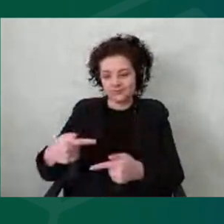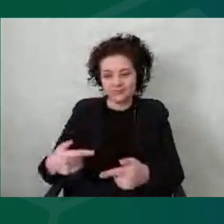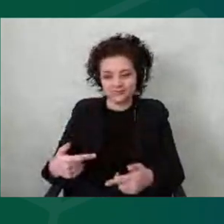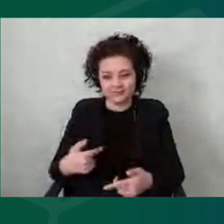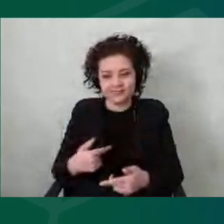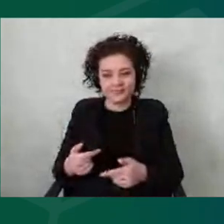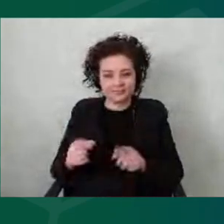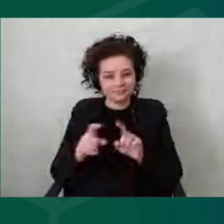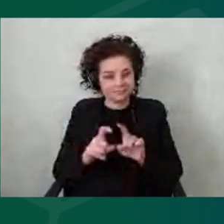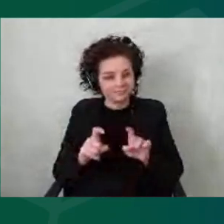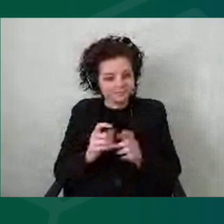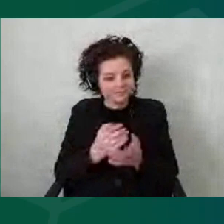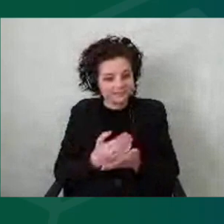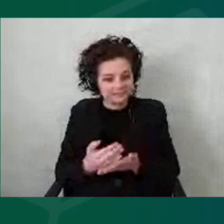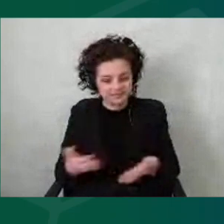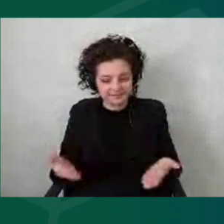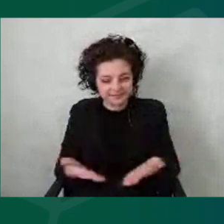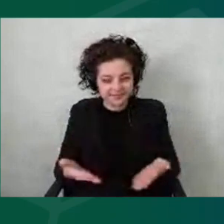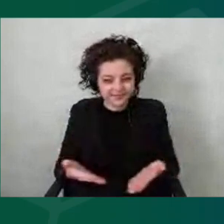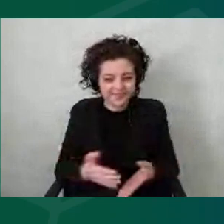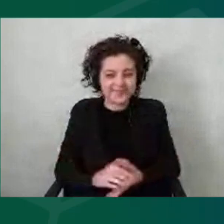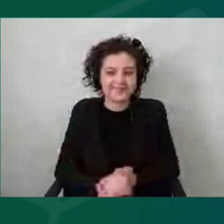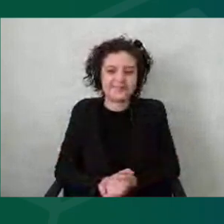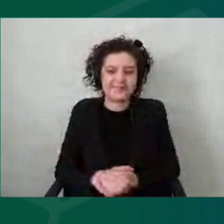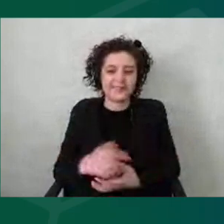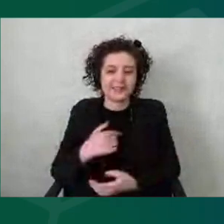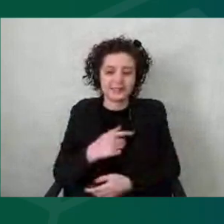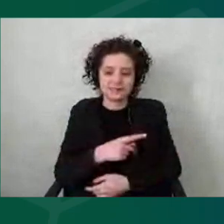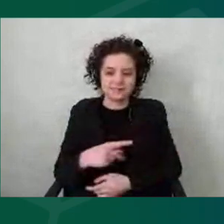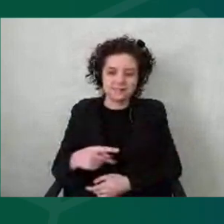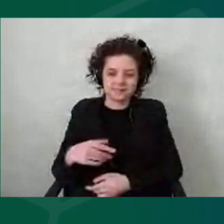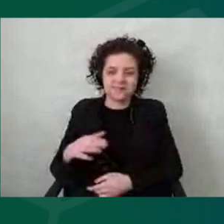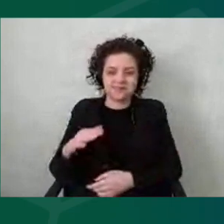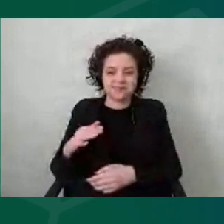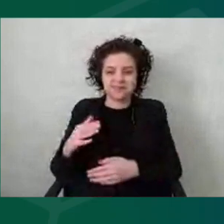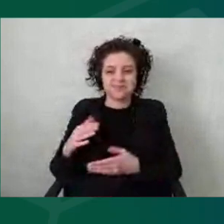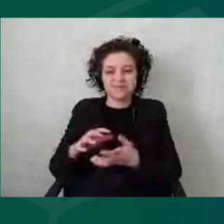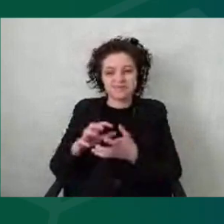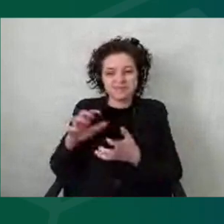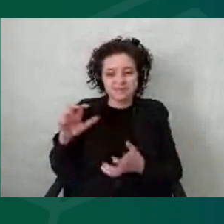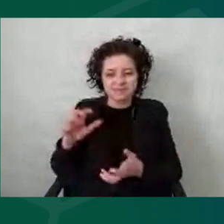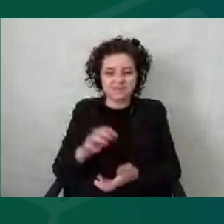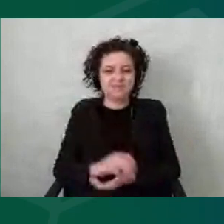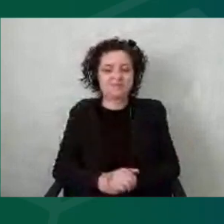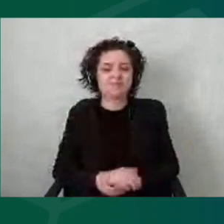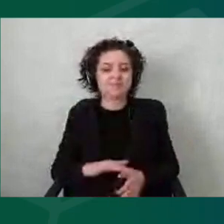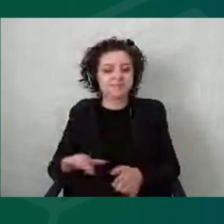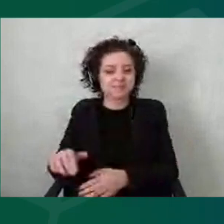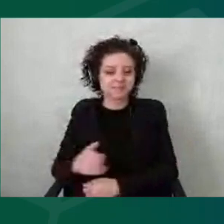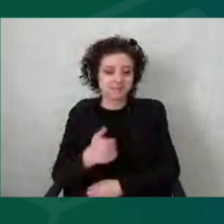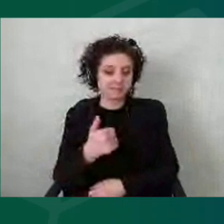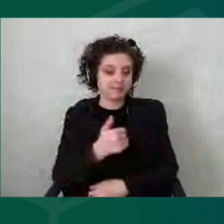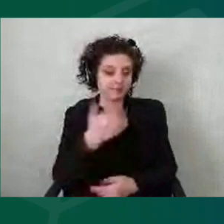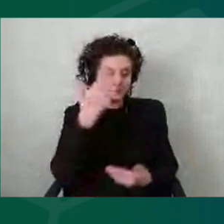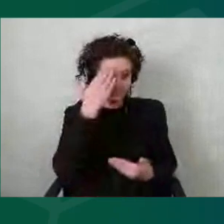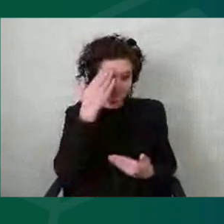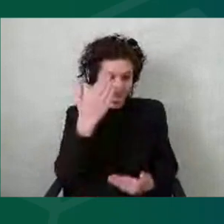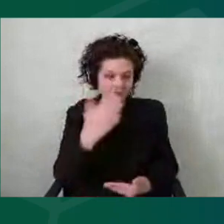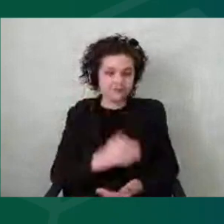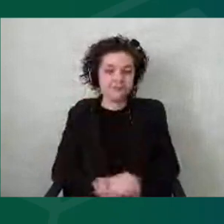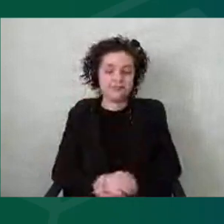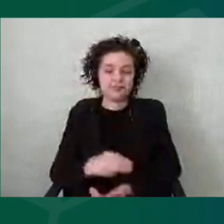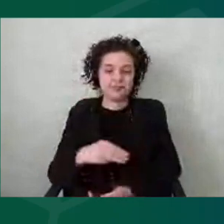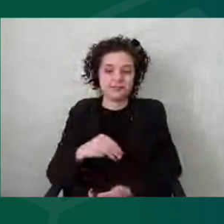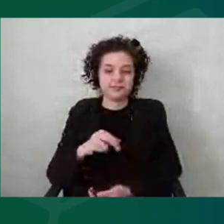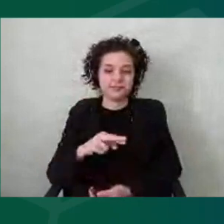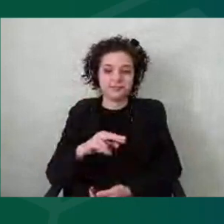o professor mais antigo. Queria inicialmente agradecer a Marinélia, ao professor